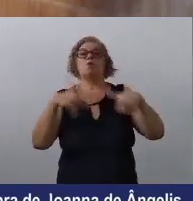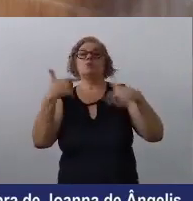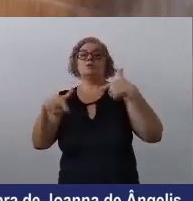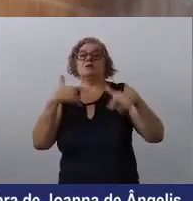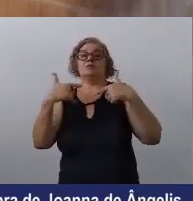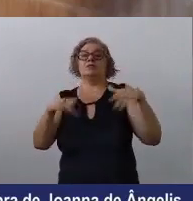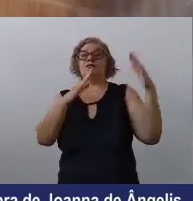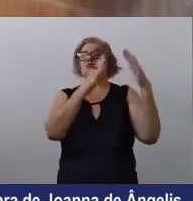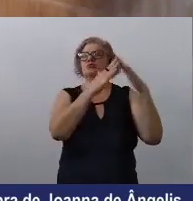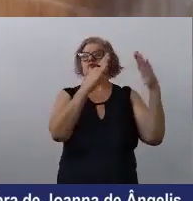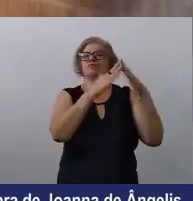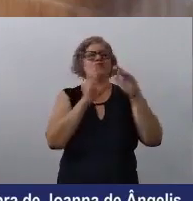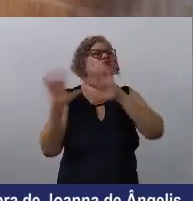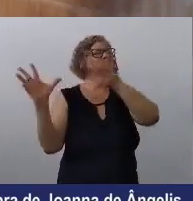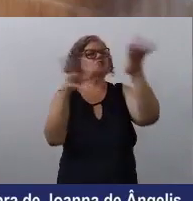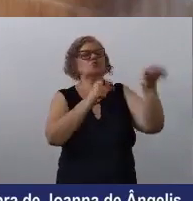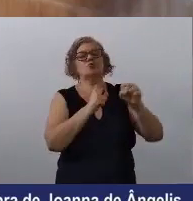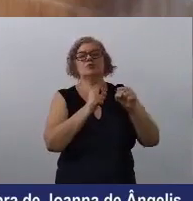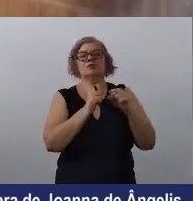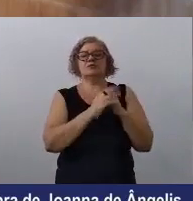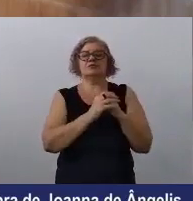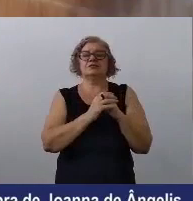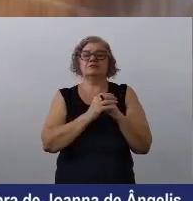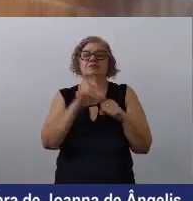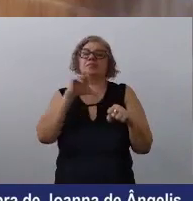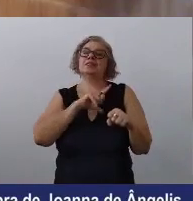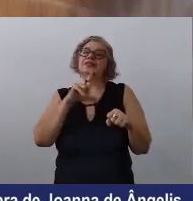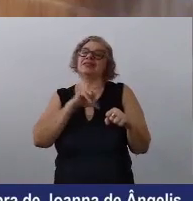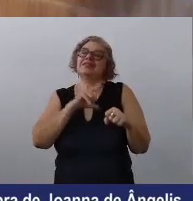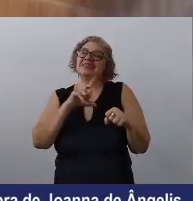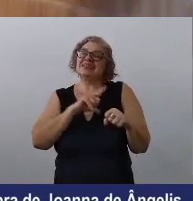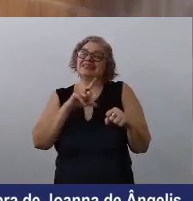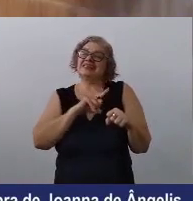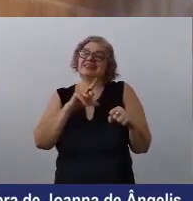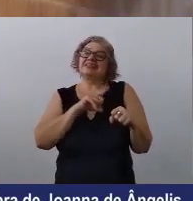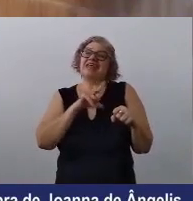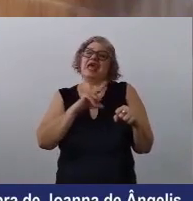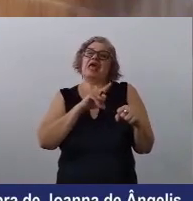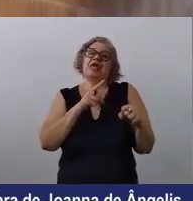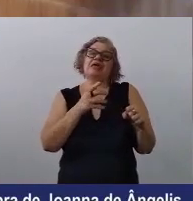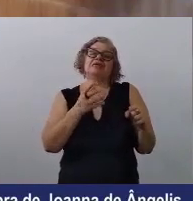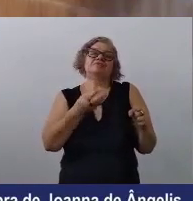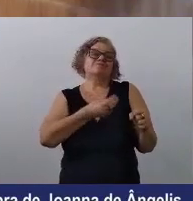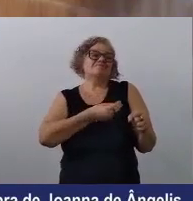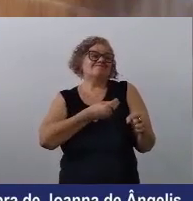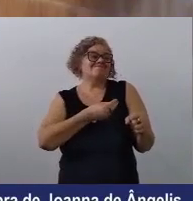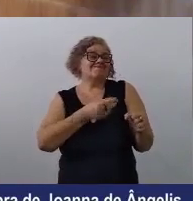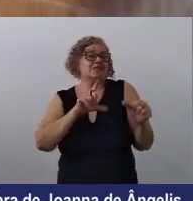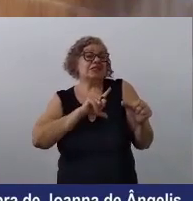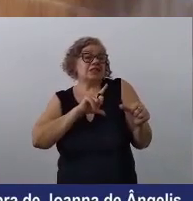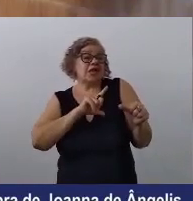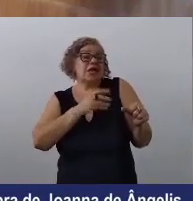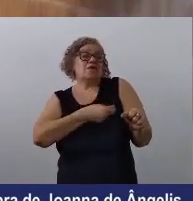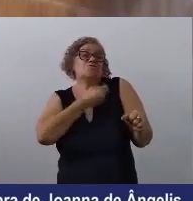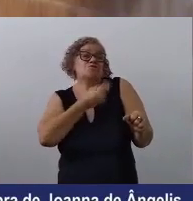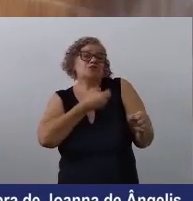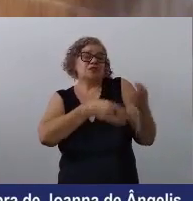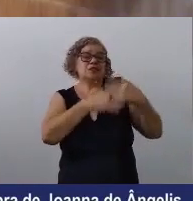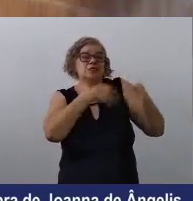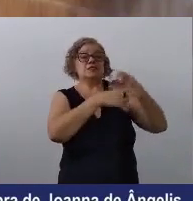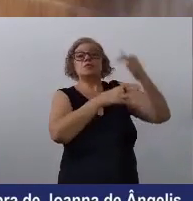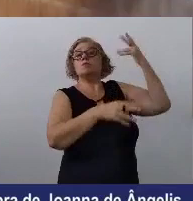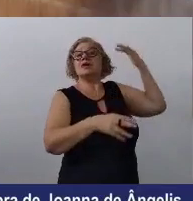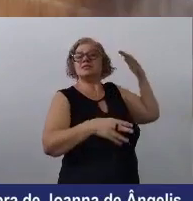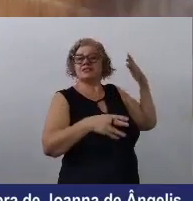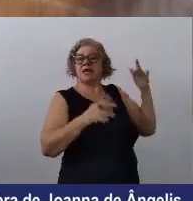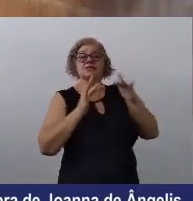como trabalhadores da casa, de todas as casas, têm com ela de jornadas passadas momentos muito